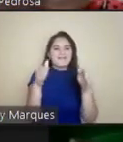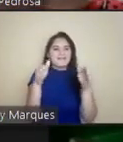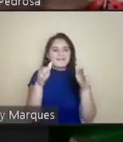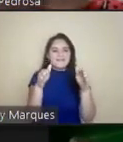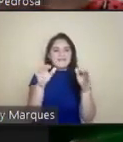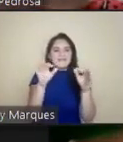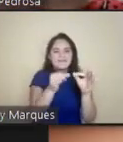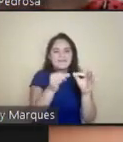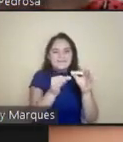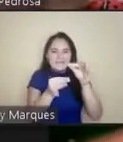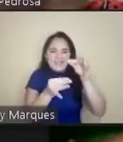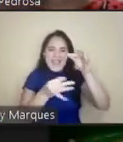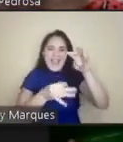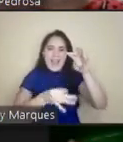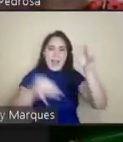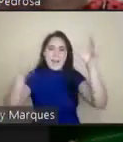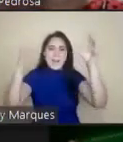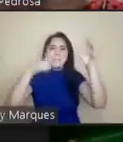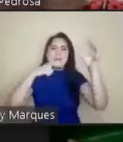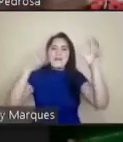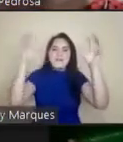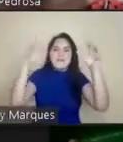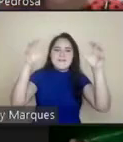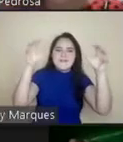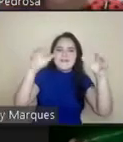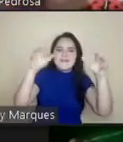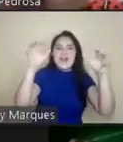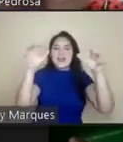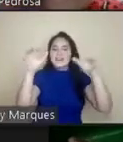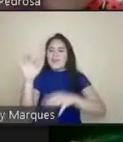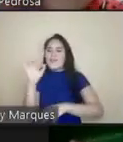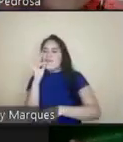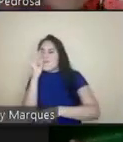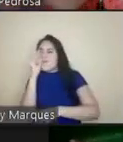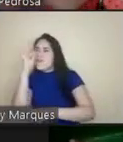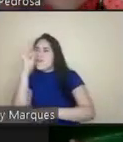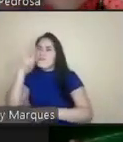tão eterno, entre uma flor e um espinho.